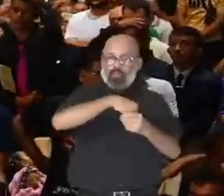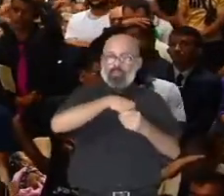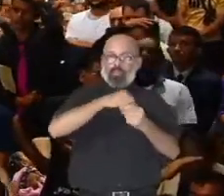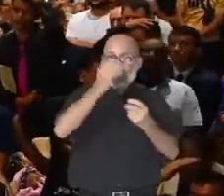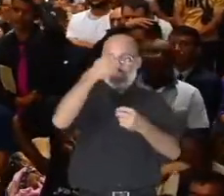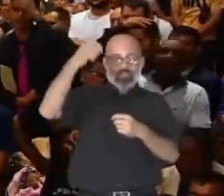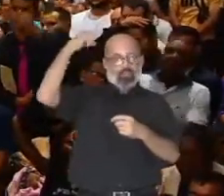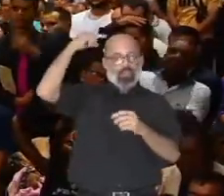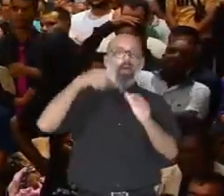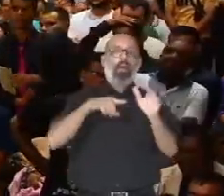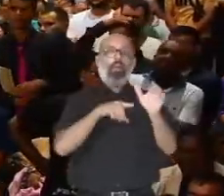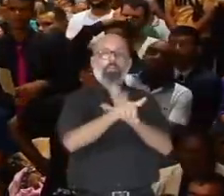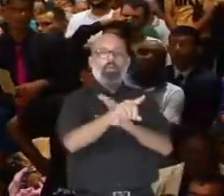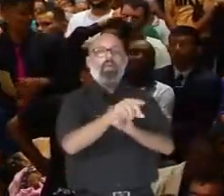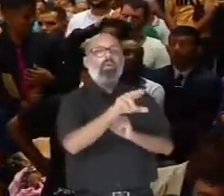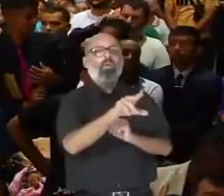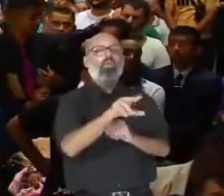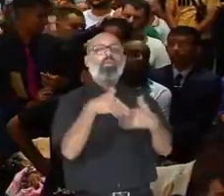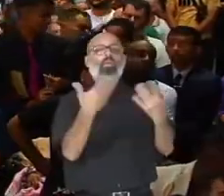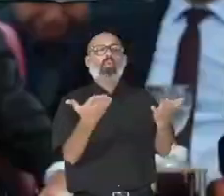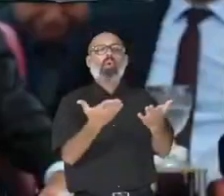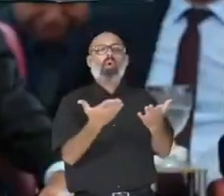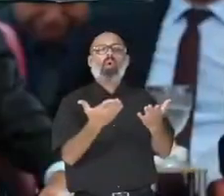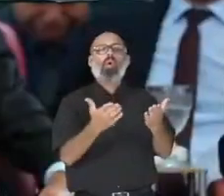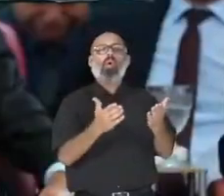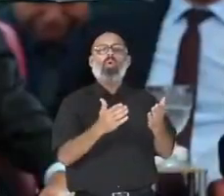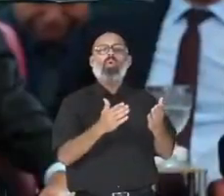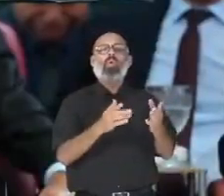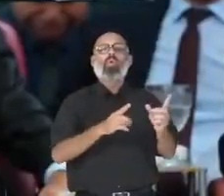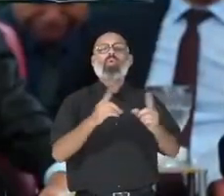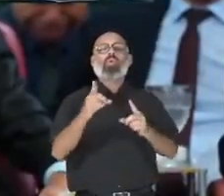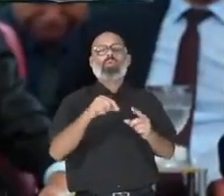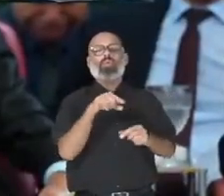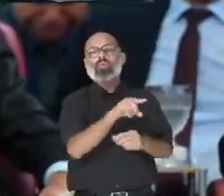sobre. Pergunte para o seu irmão: em que nível você está?